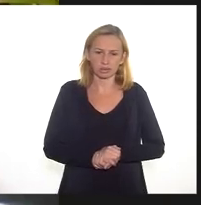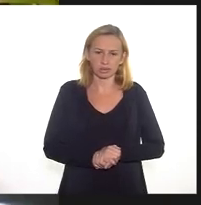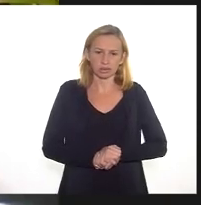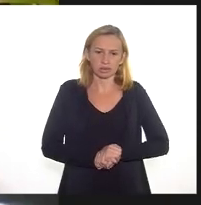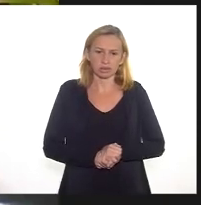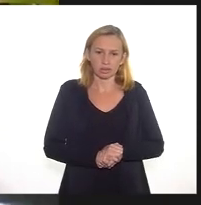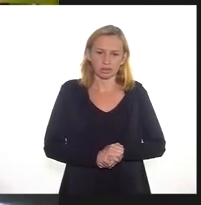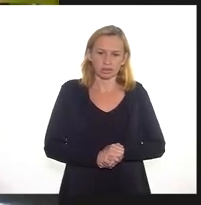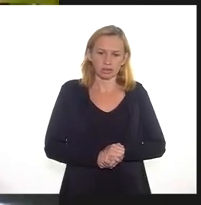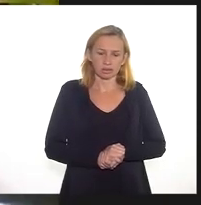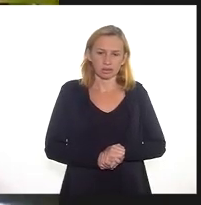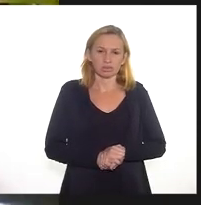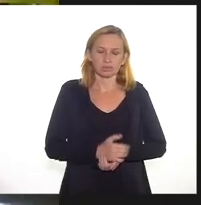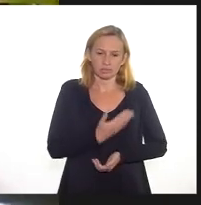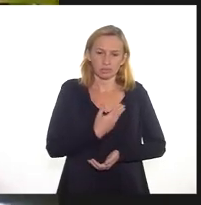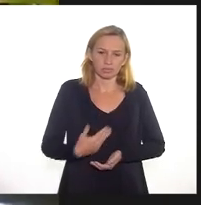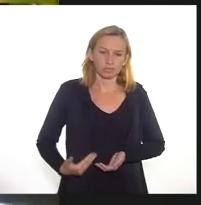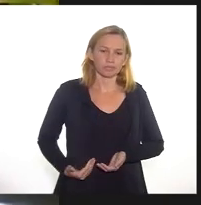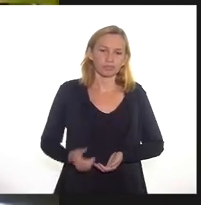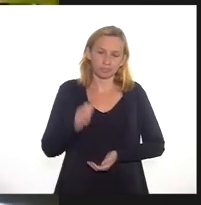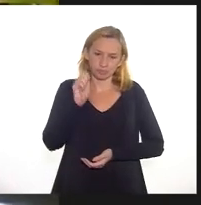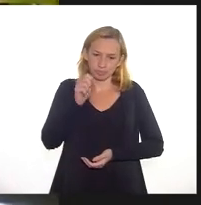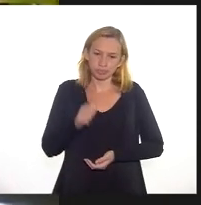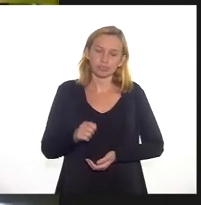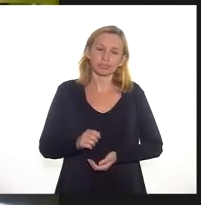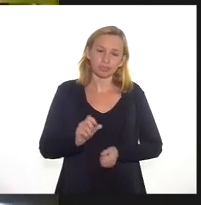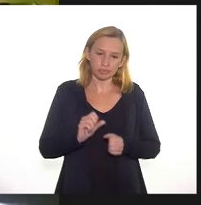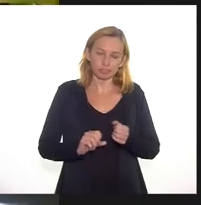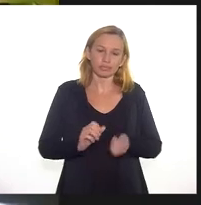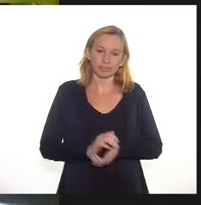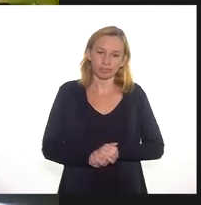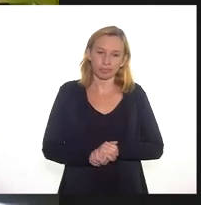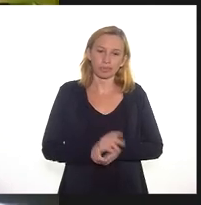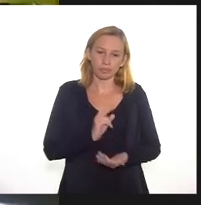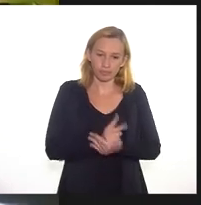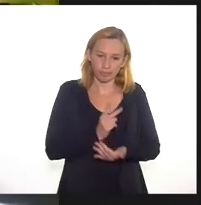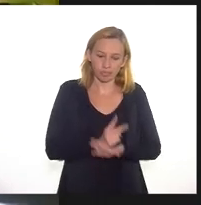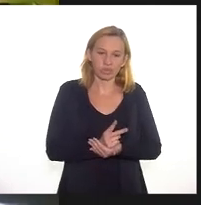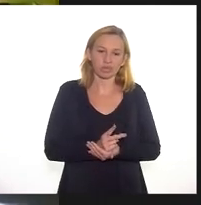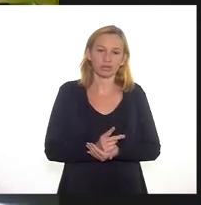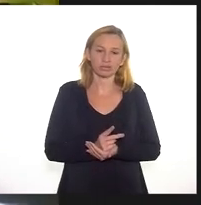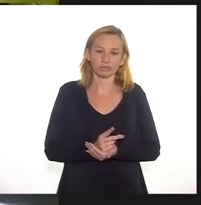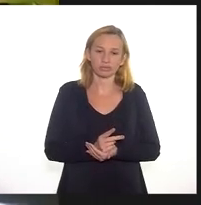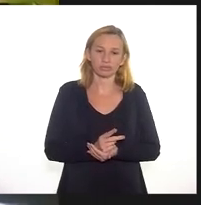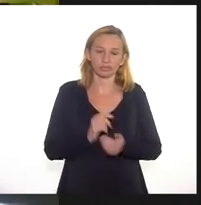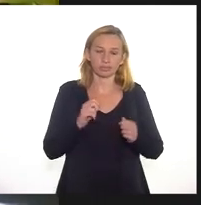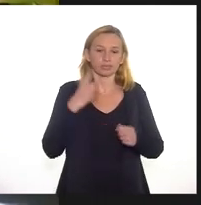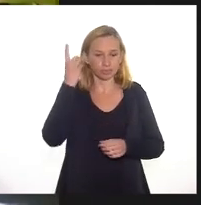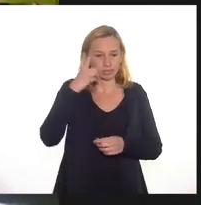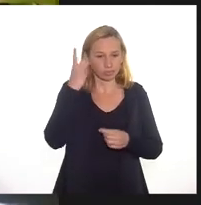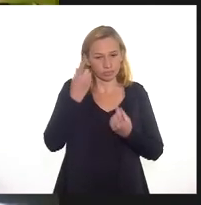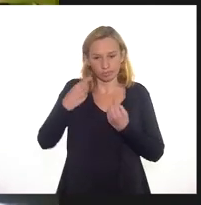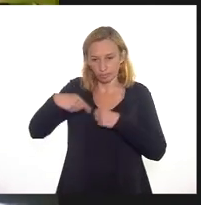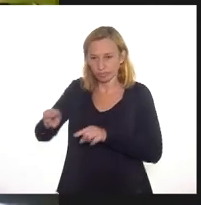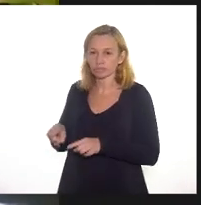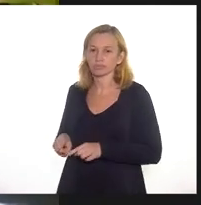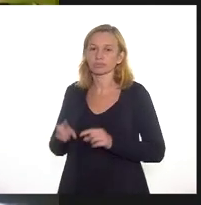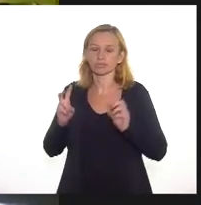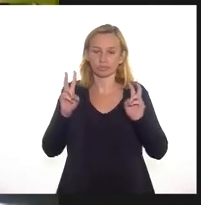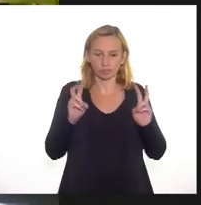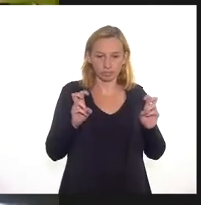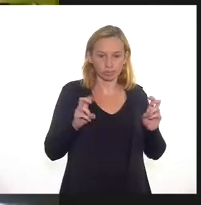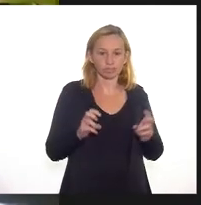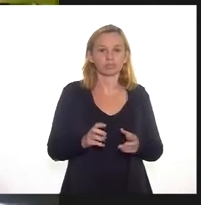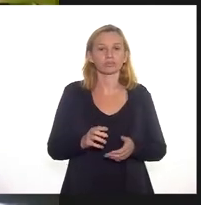acabou optando por fazer o leilão ainda que o parlamento estivesse contra a esse absurdo